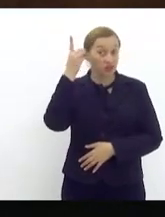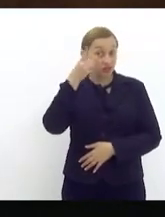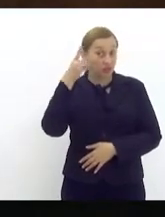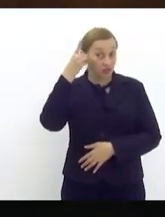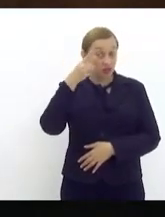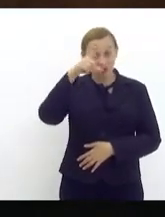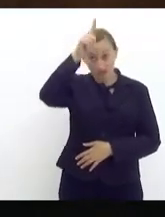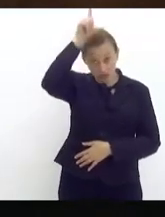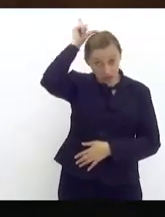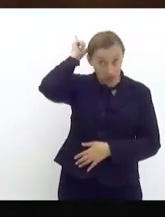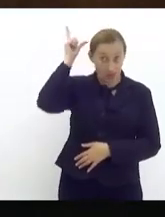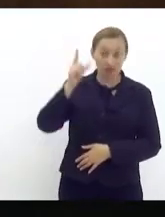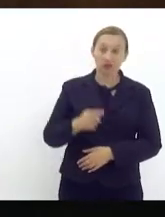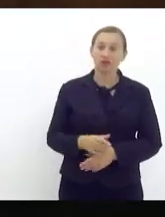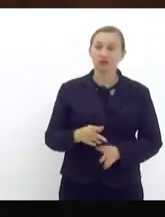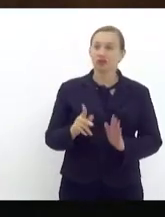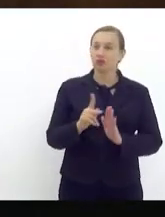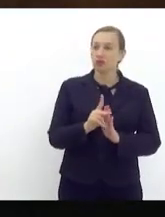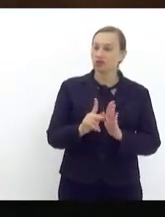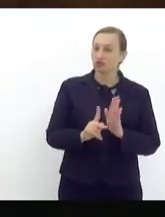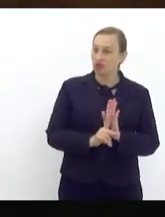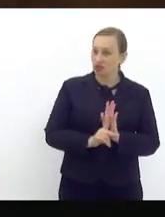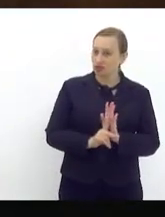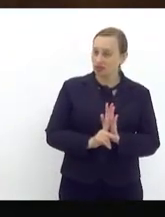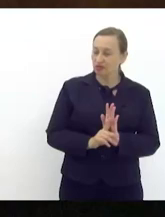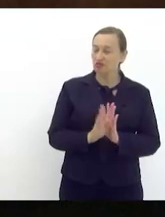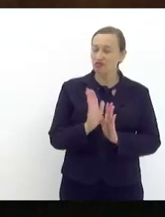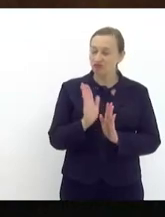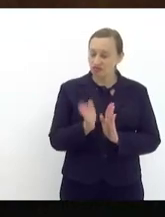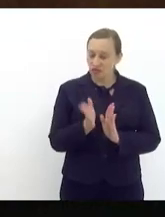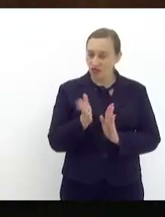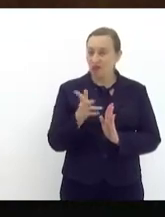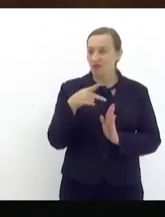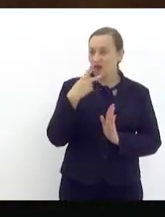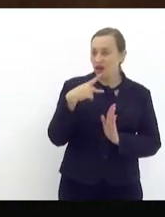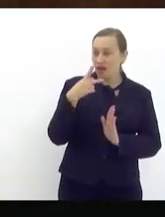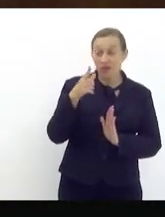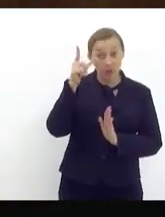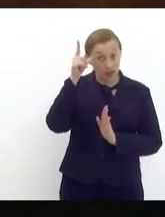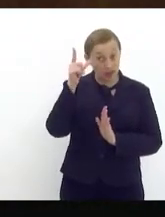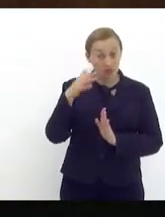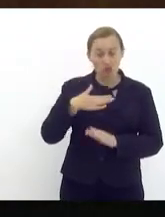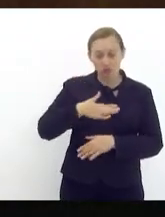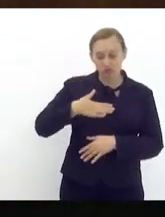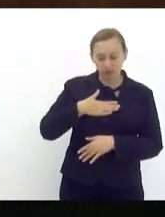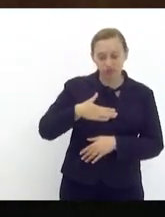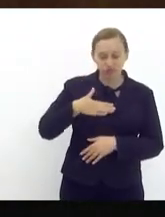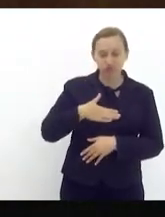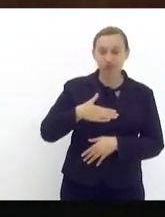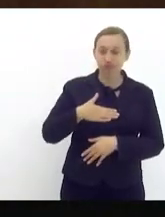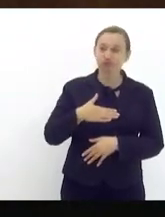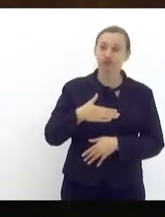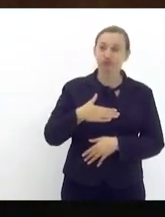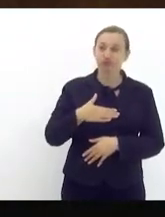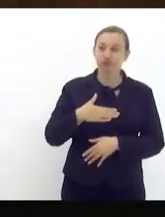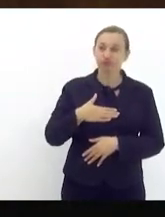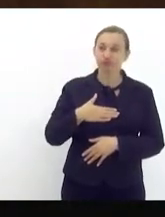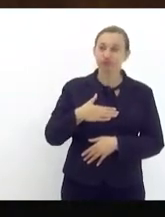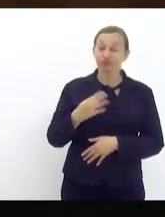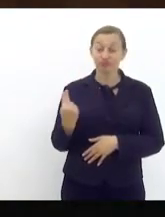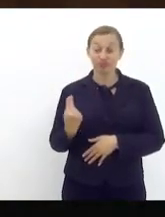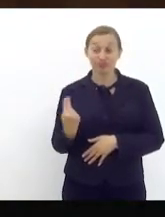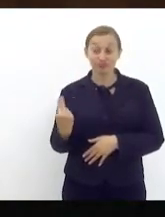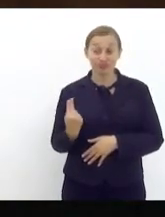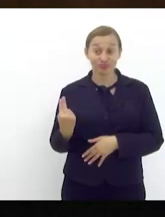deputado Luiz Paulo pelo projeto. Eu já disse para a Lucinha que eu gostaria muito de